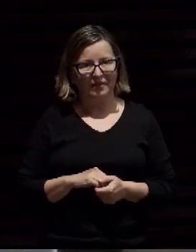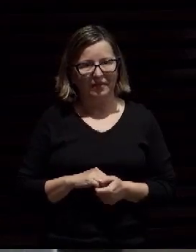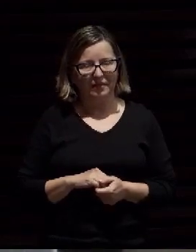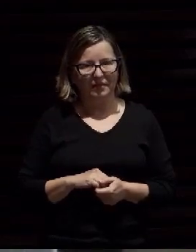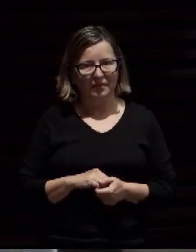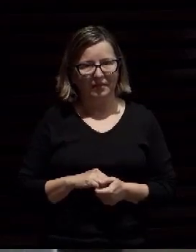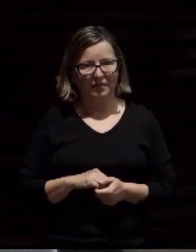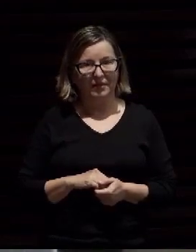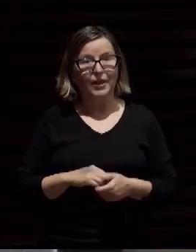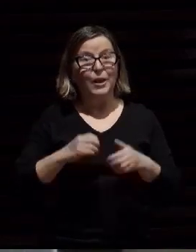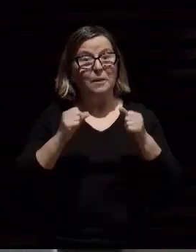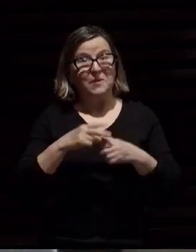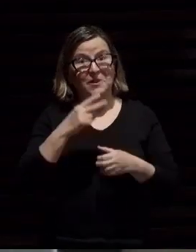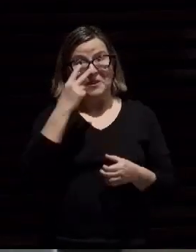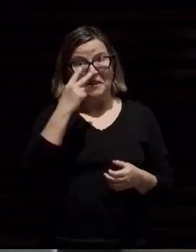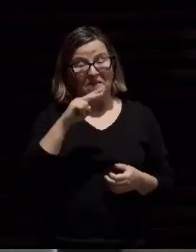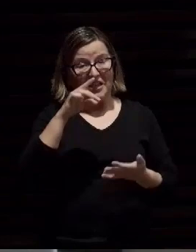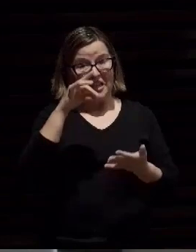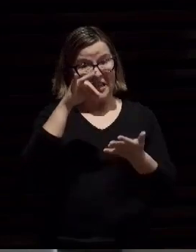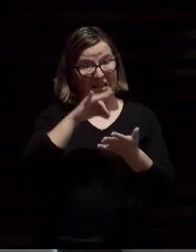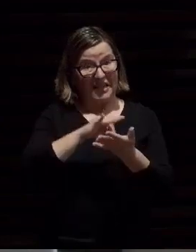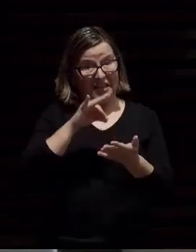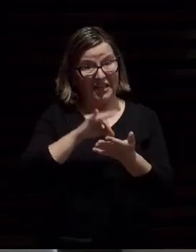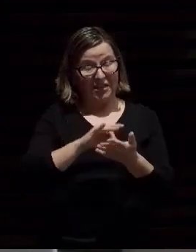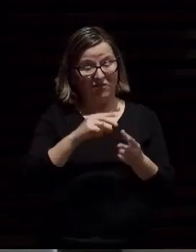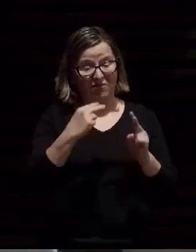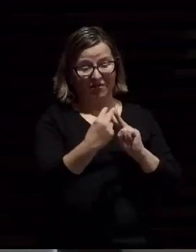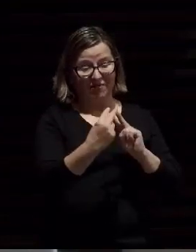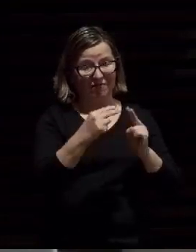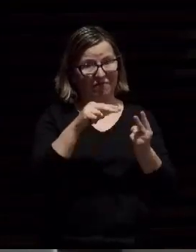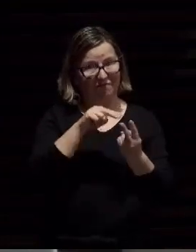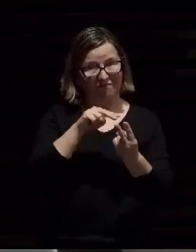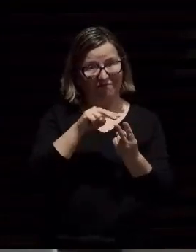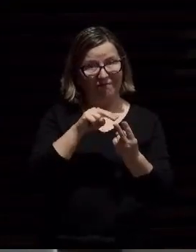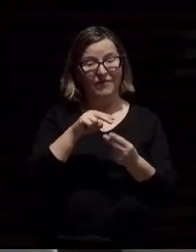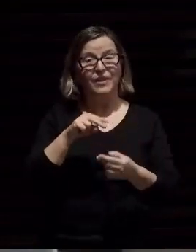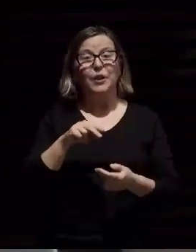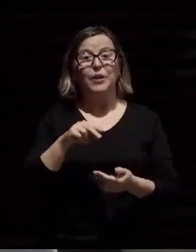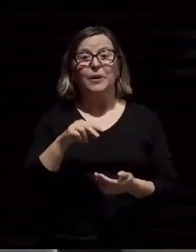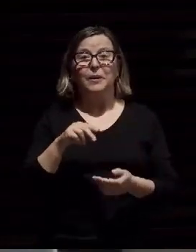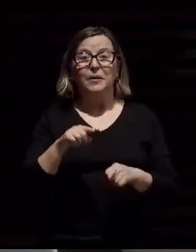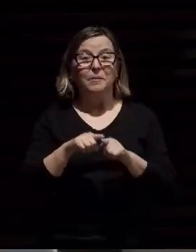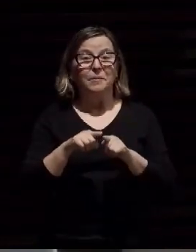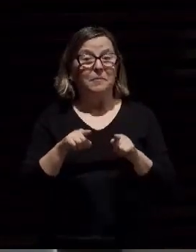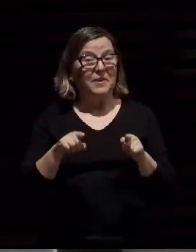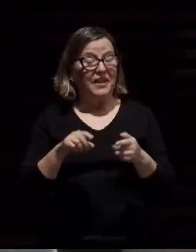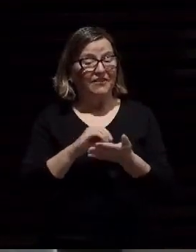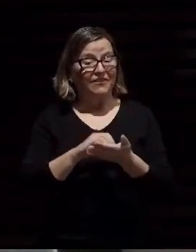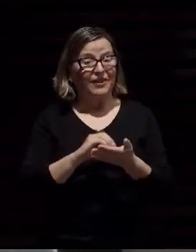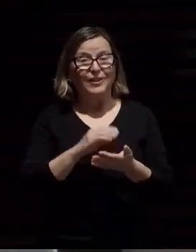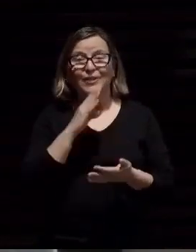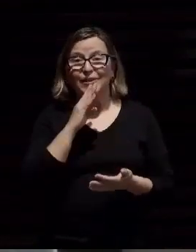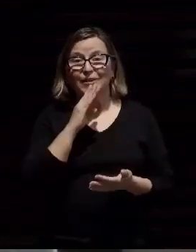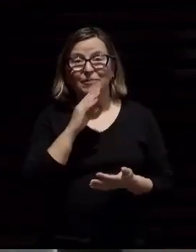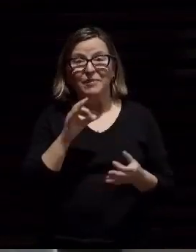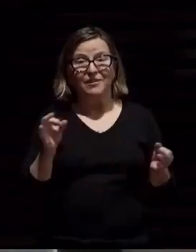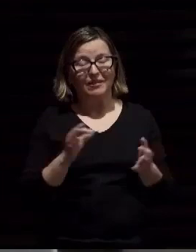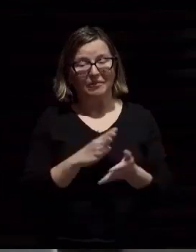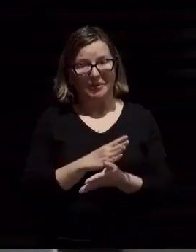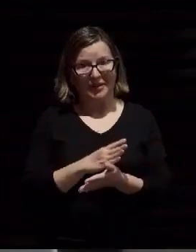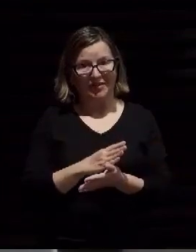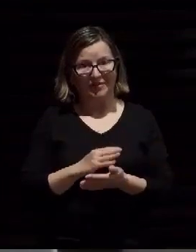Posso ver a realidade de um prisma por falta de conhecimento, porém, quando ganho a verdadeira dimensão do